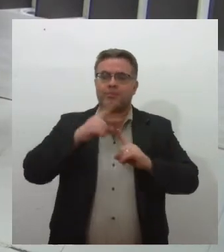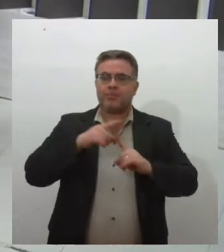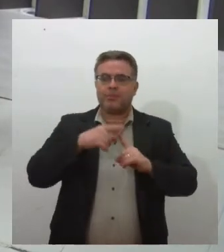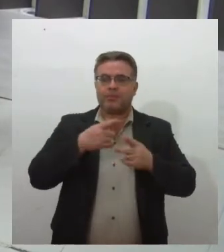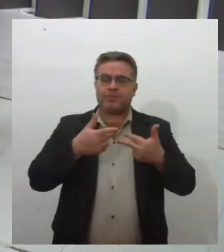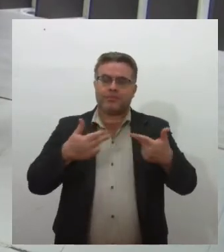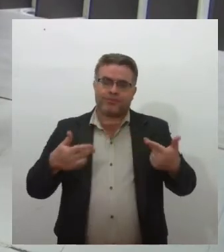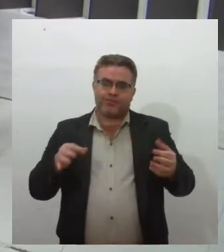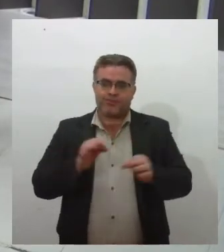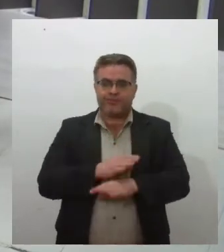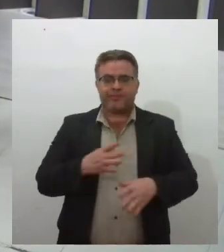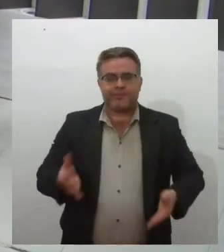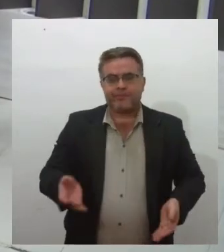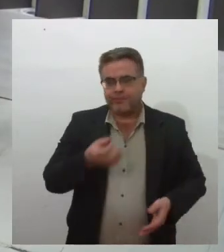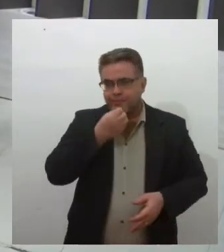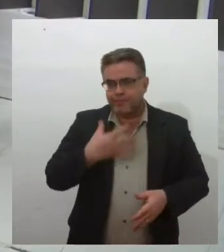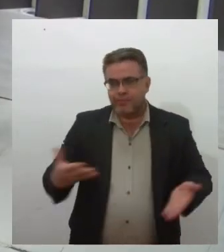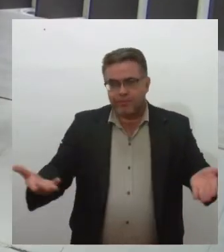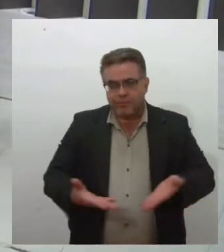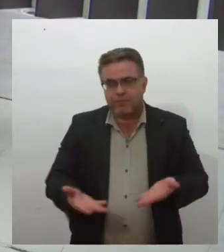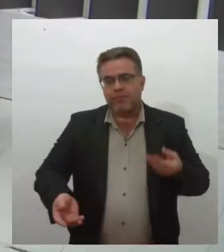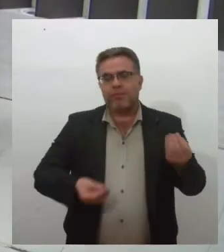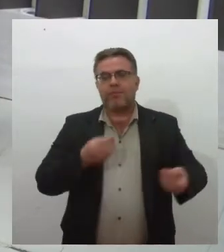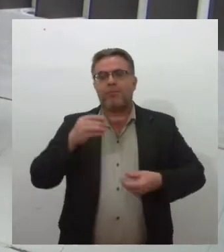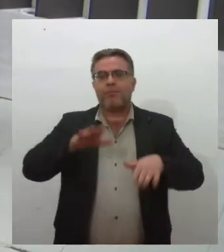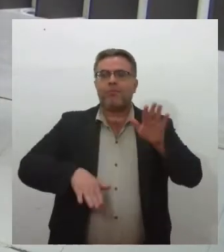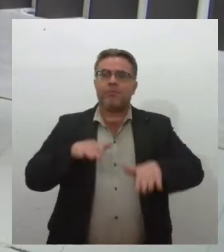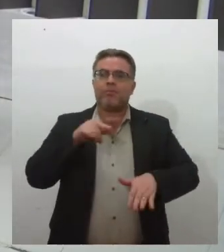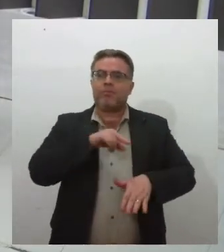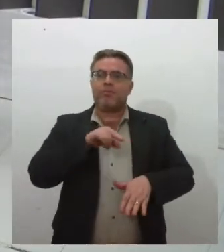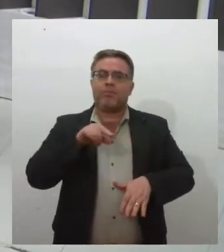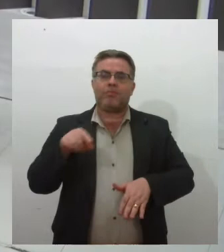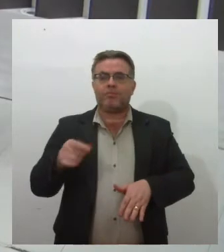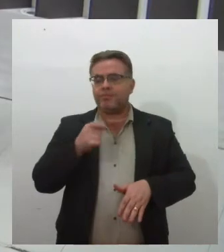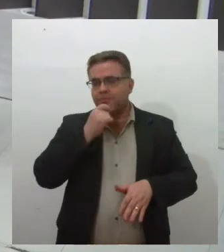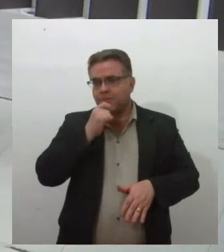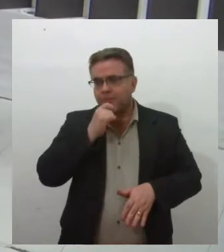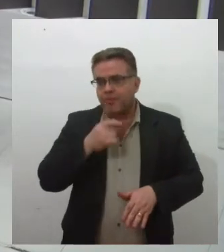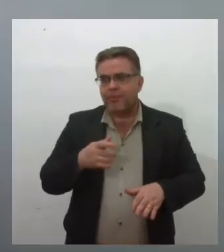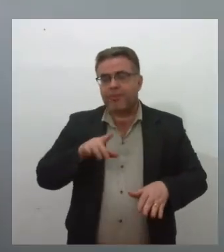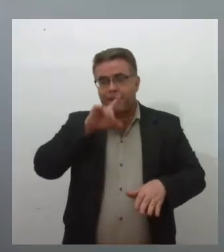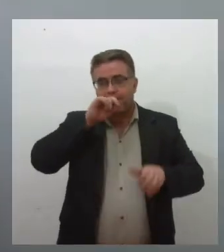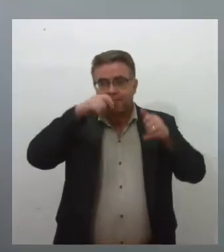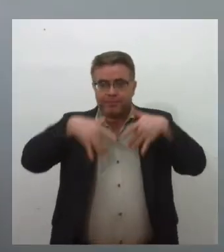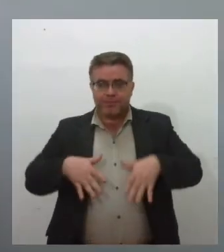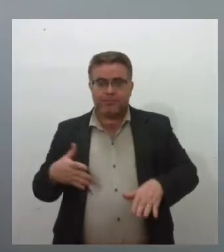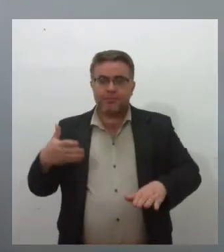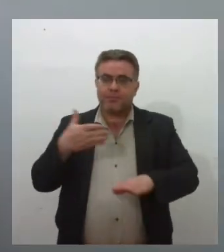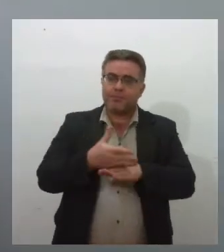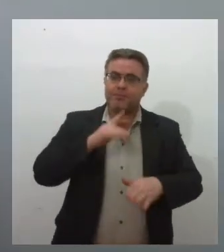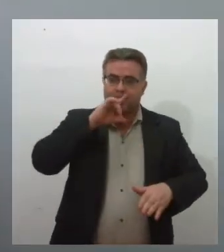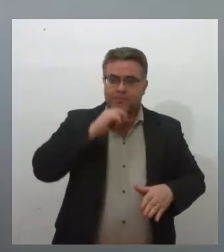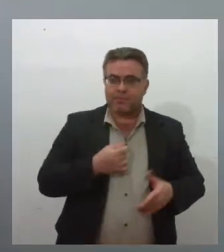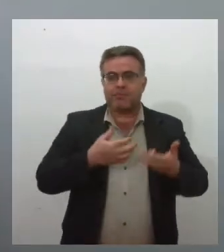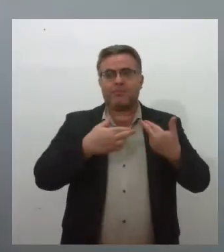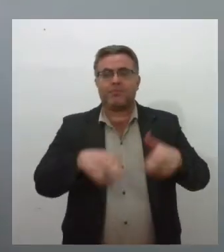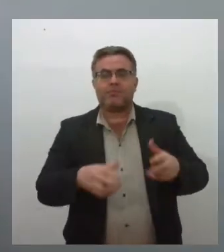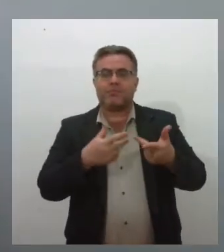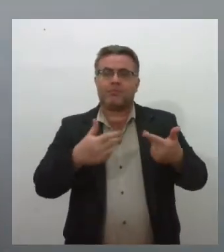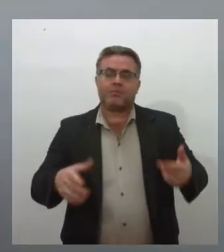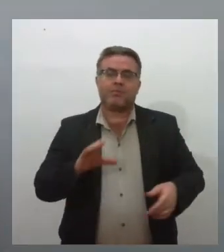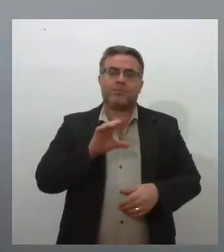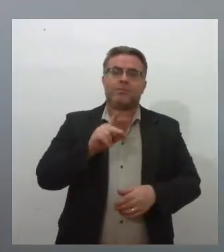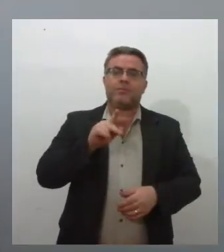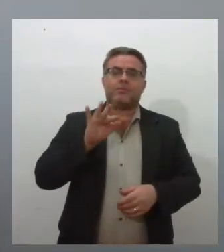Veja que tipo de facilidade. Hoje o contribuinte muitas vezes tem que vir de Canindé para Aracaju para regularizar um CPF, para